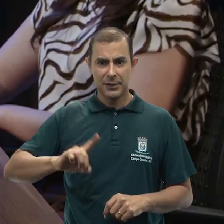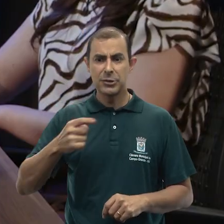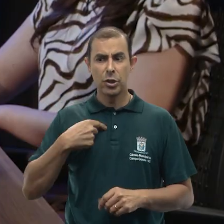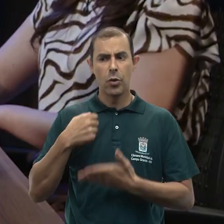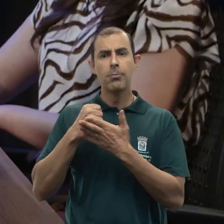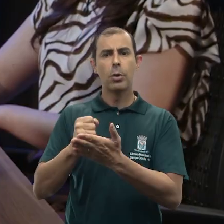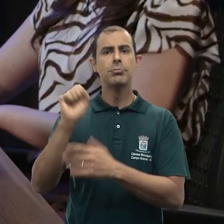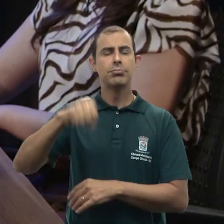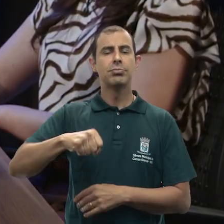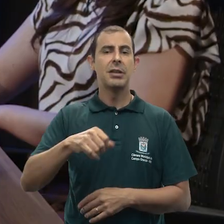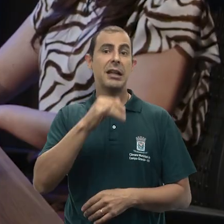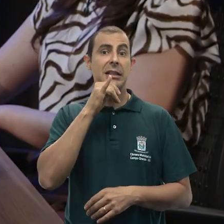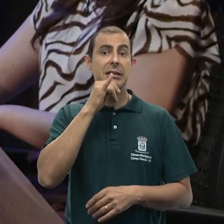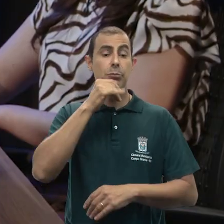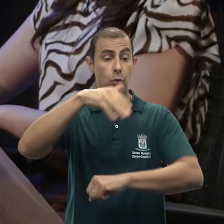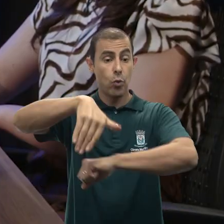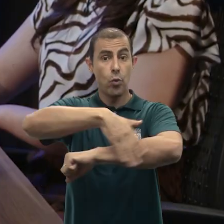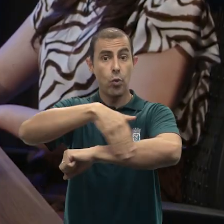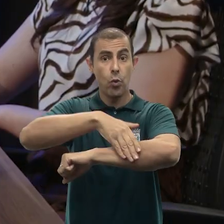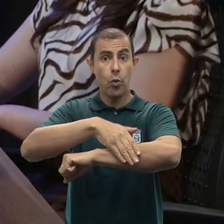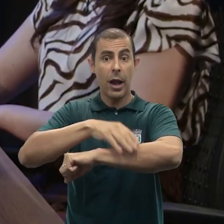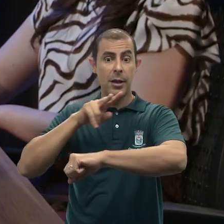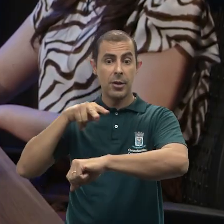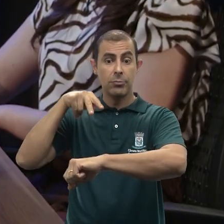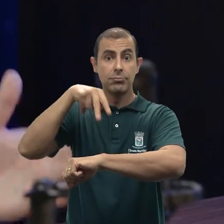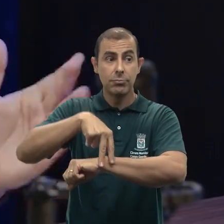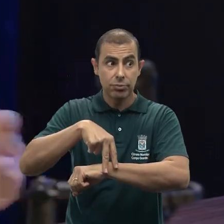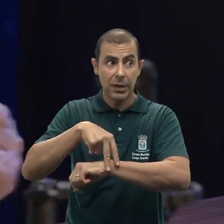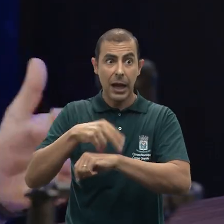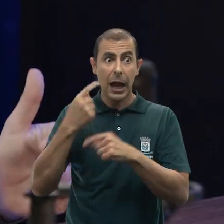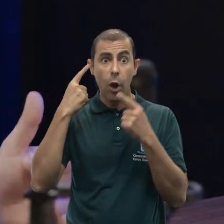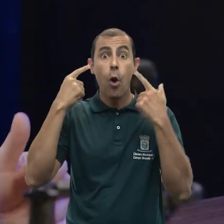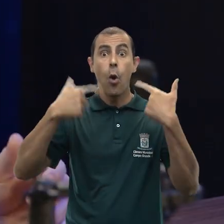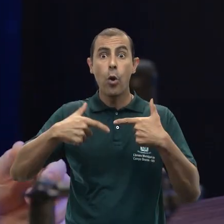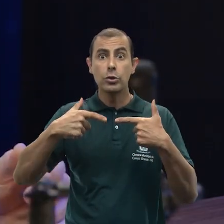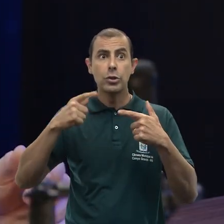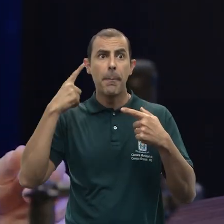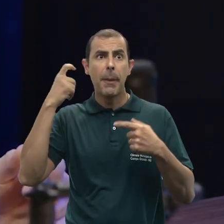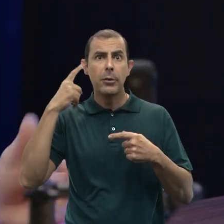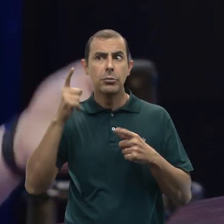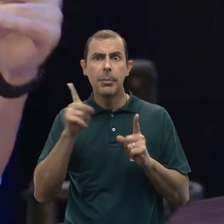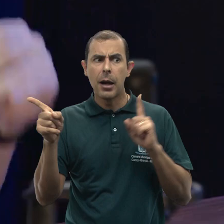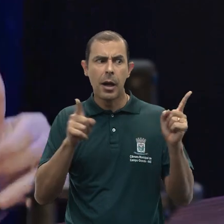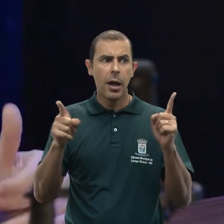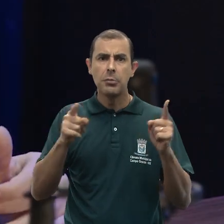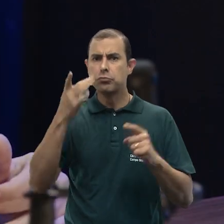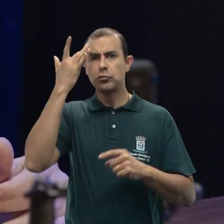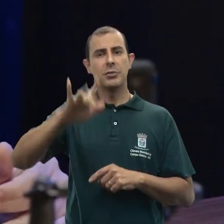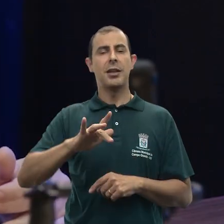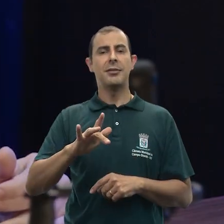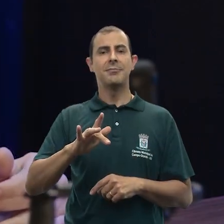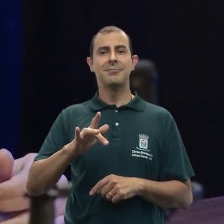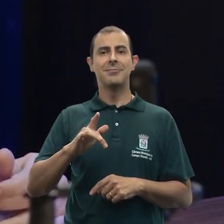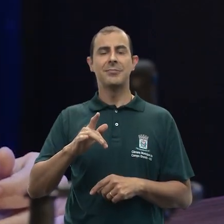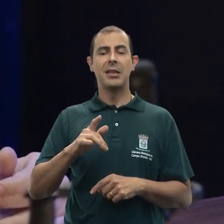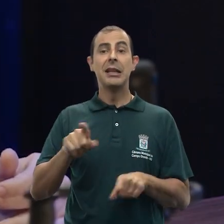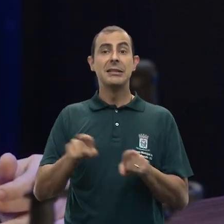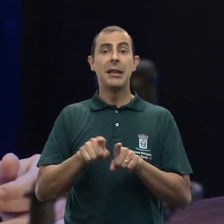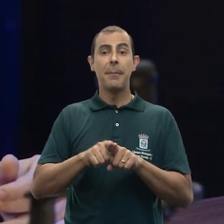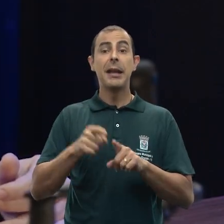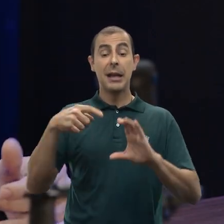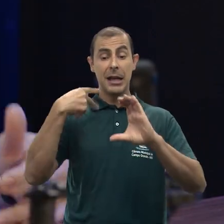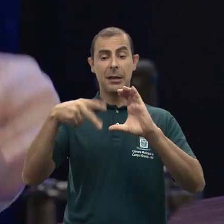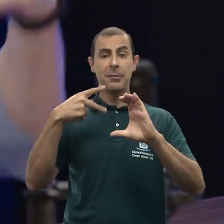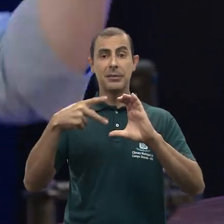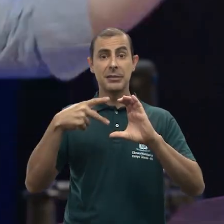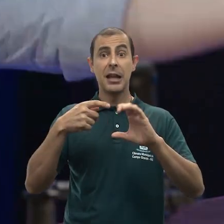deficiência. Vou dar um exemplo. Eu, para atravessar a rua, eu não consigo saber de que lado vem o barulho. Quando eu estou na Câmara de Vereadores, se tem uma pessoa